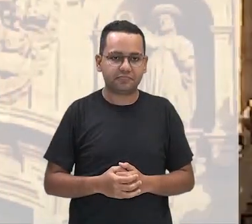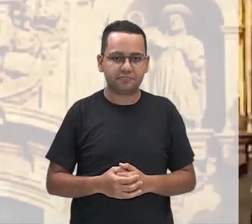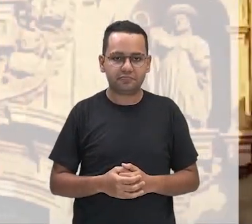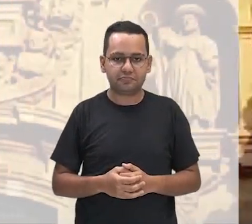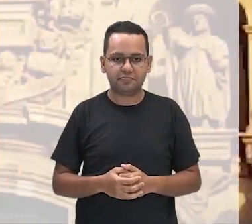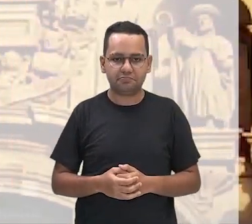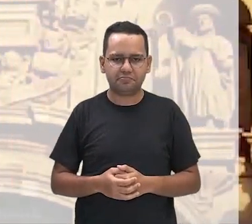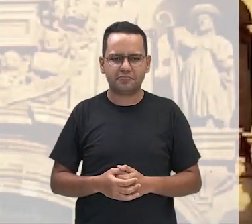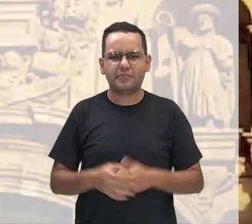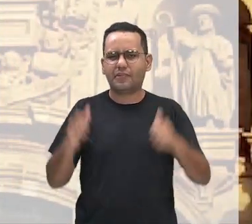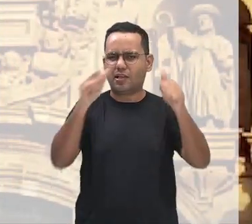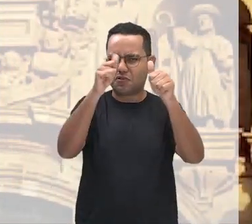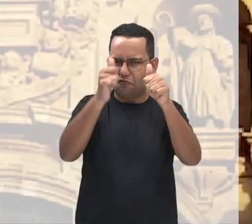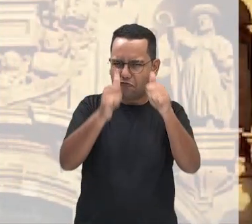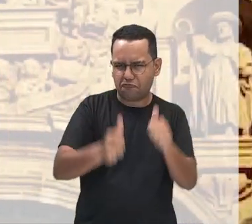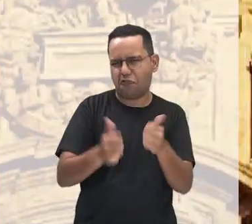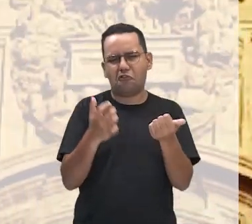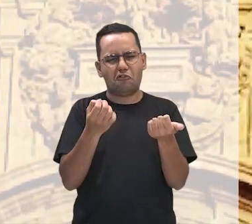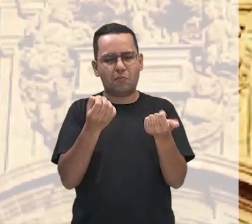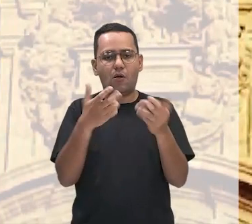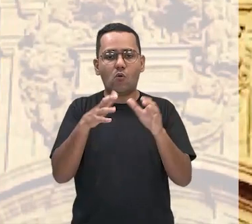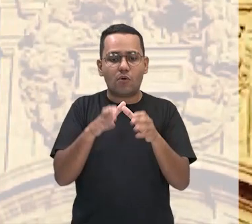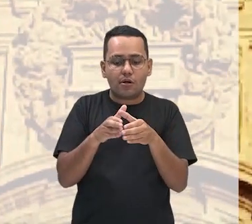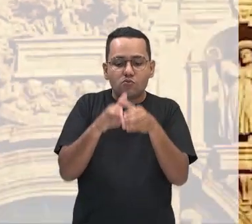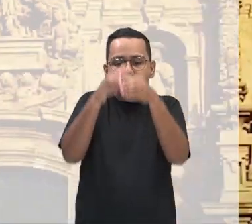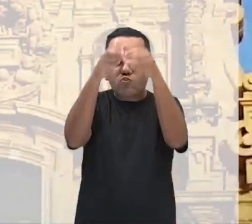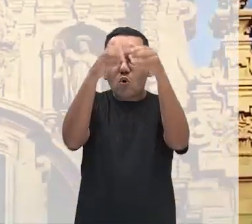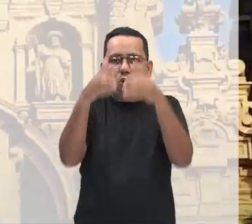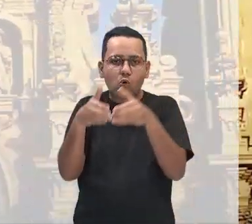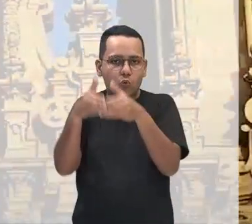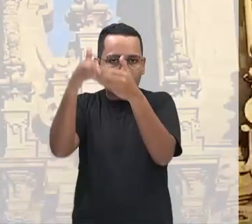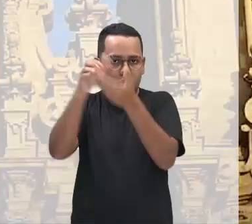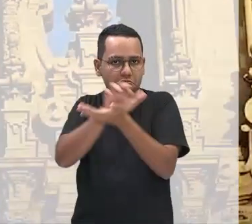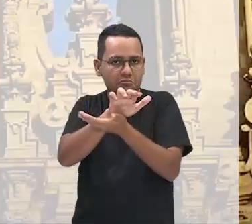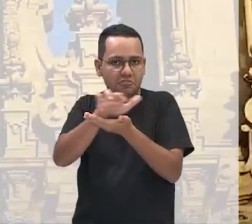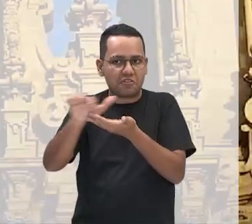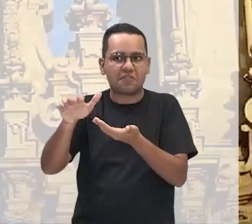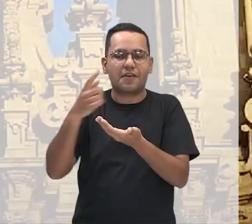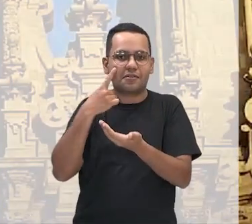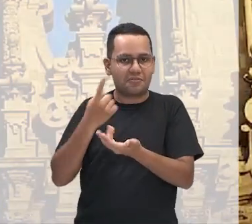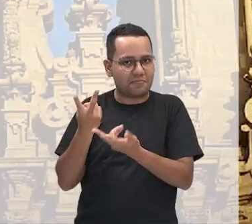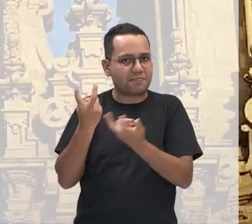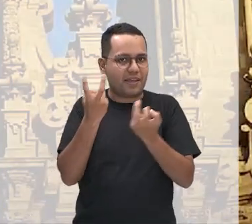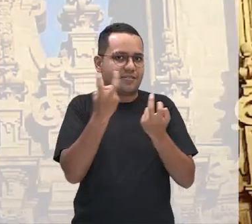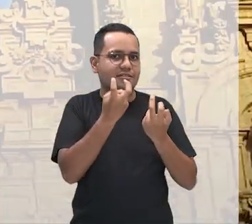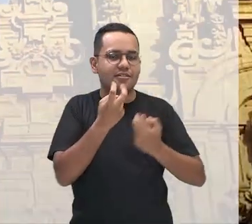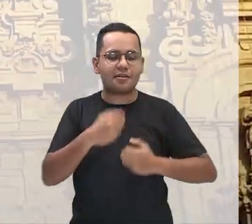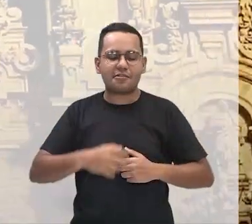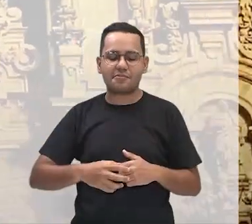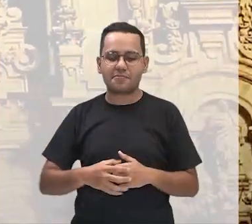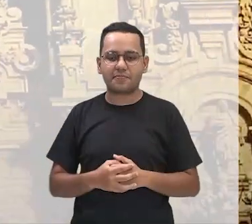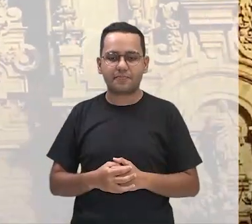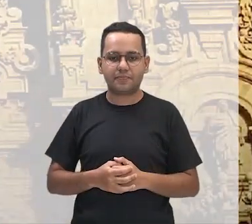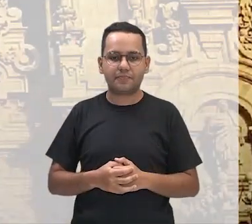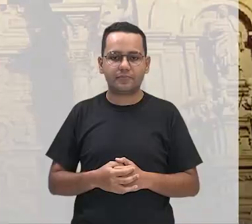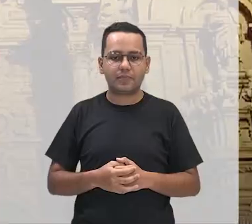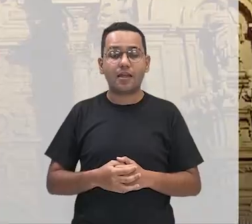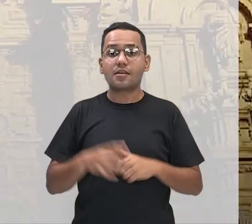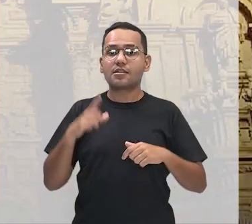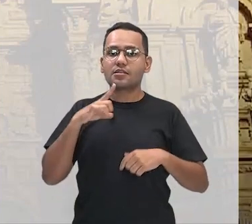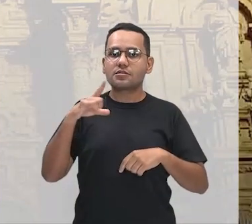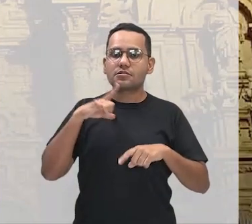arquitetura. A gente está conseguindo identificar até algumas colunas aqui percebendo influência de